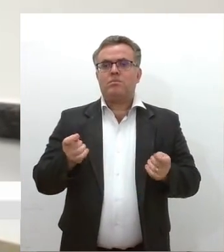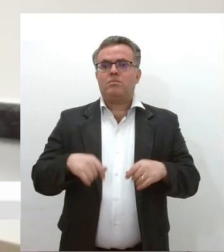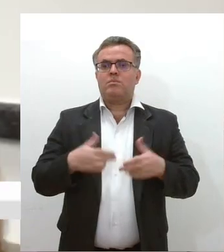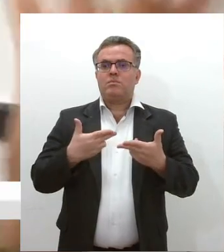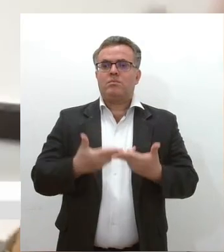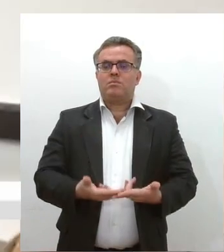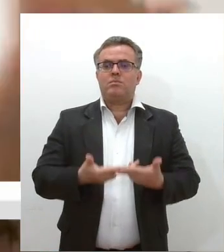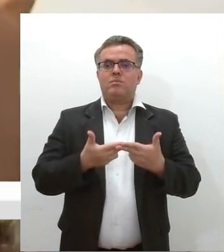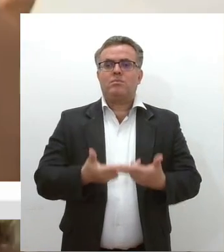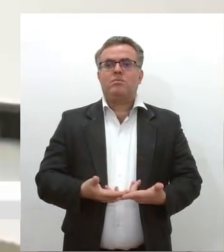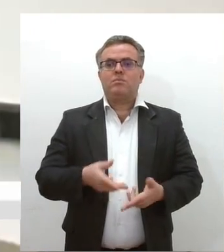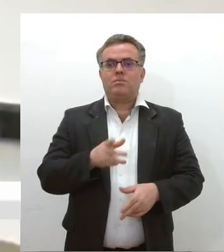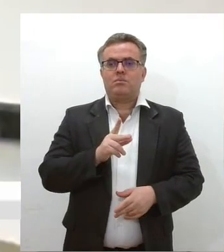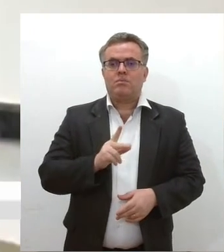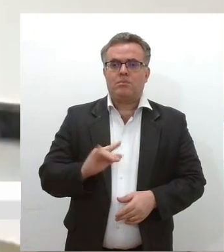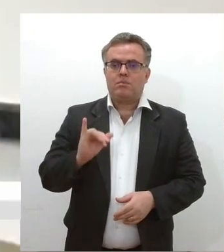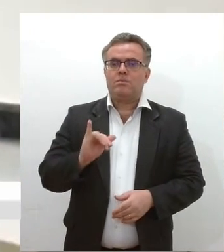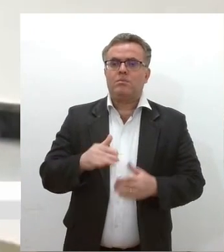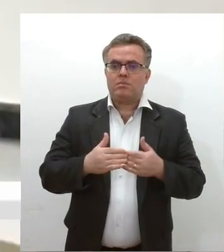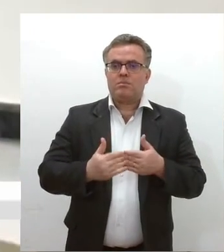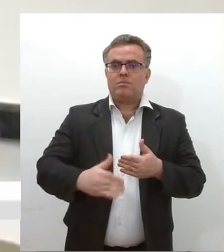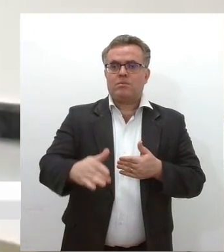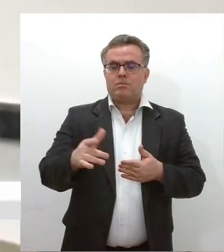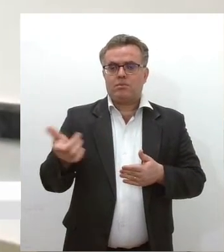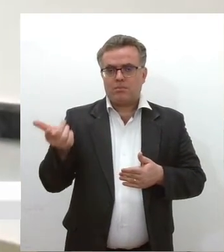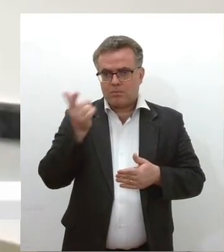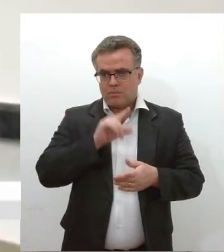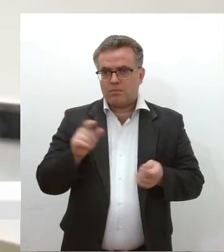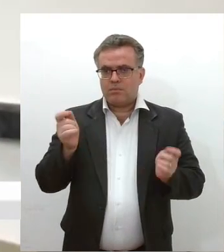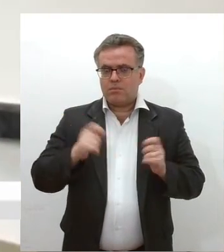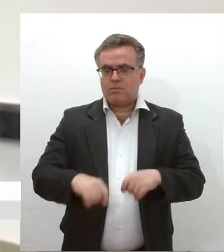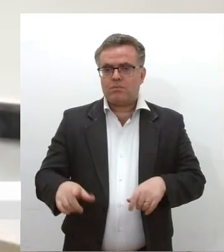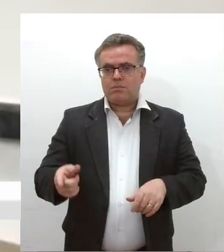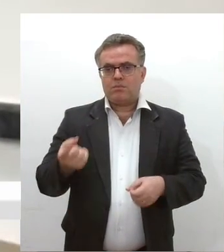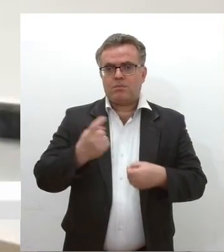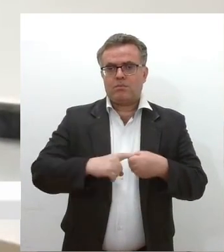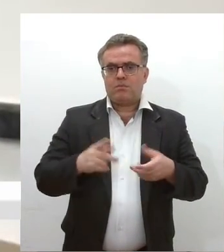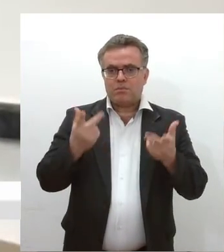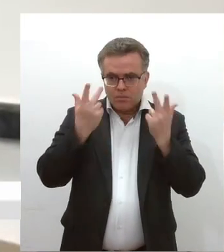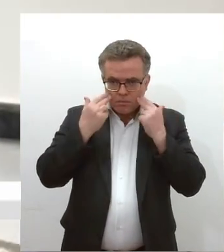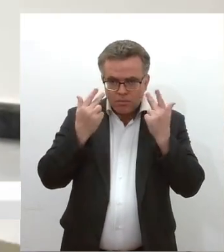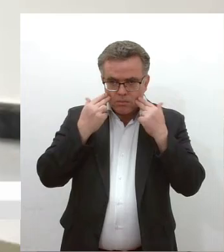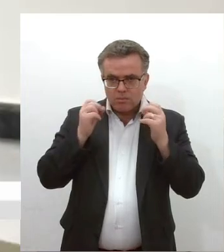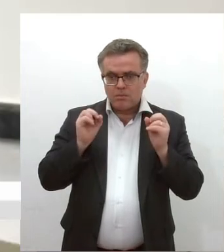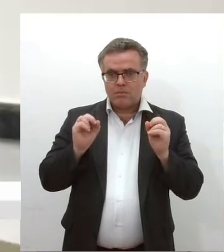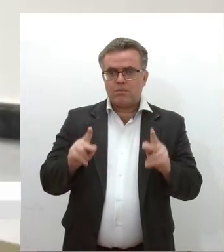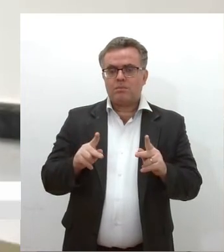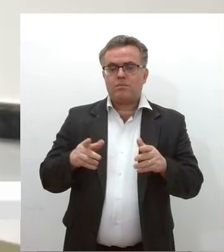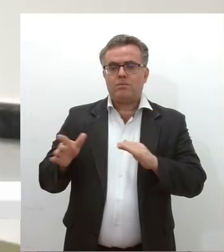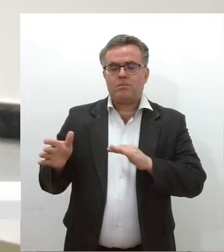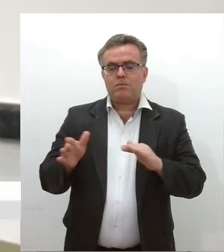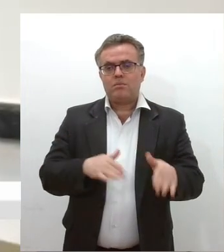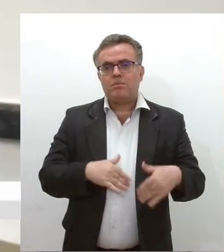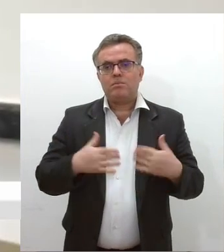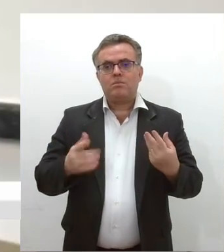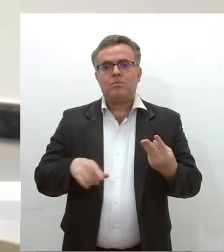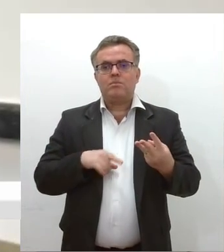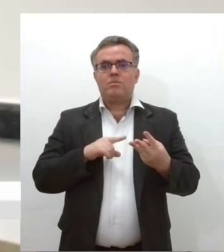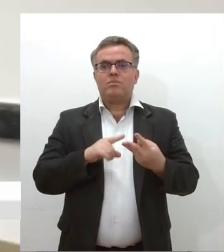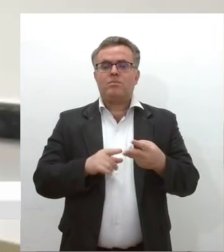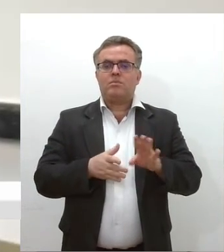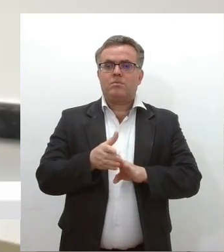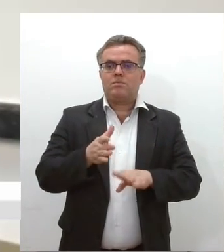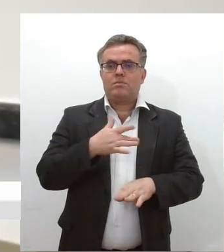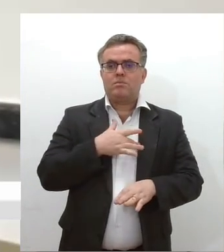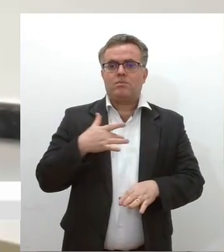você, nos outros ciclos, você vai conseguir voltar ao seu normal, tá? E orientar a ter um estilo de vida saudável, gente.